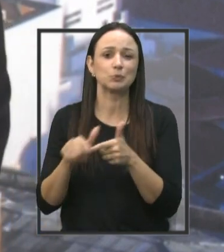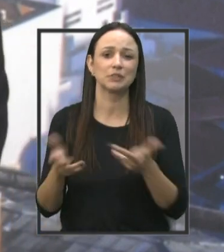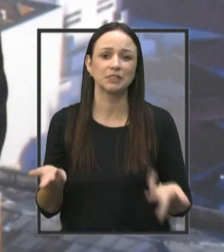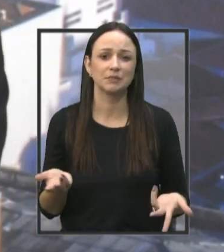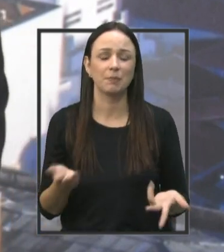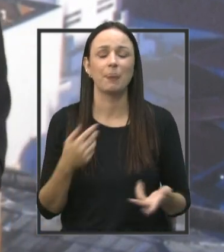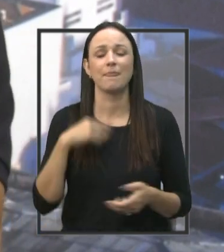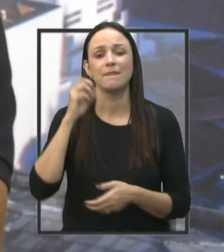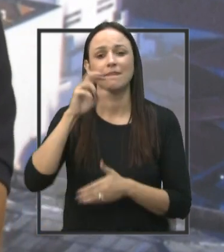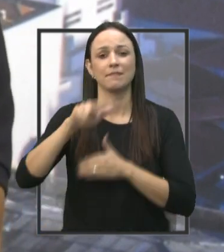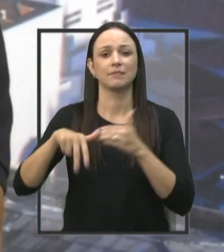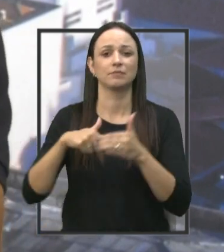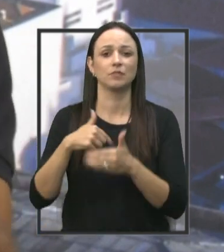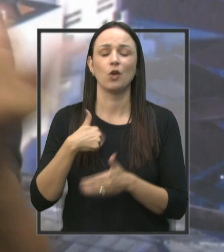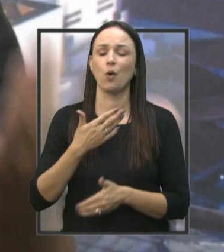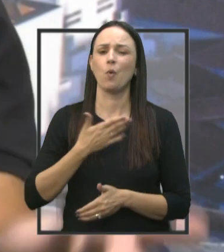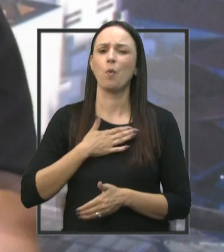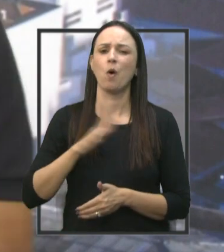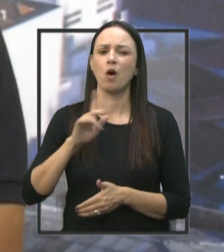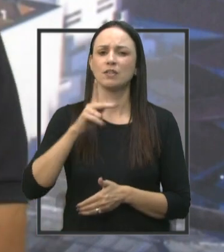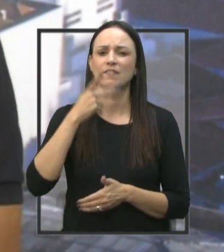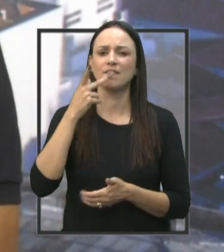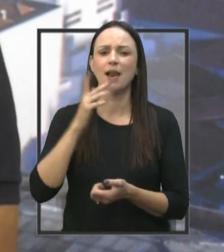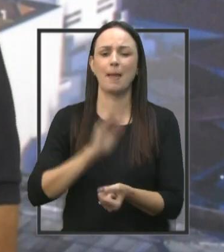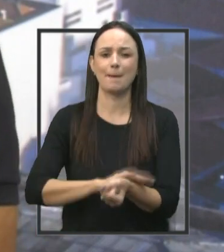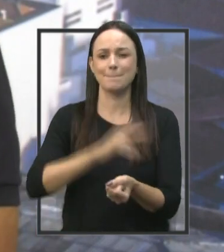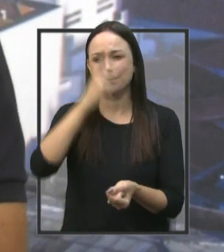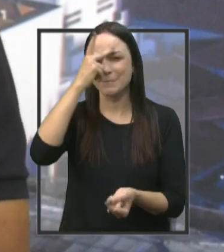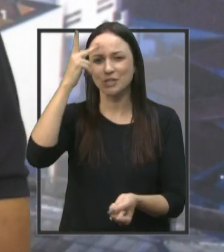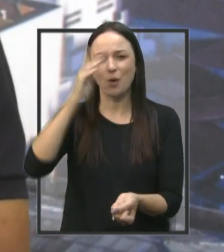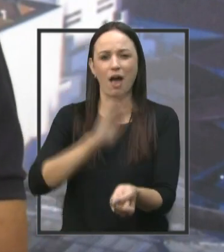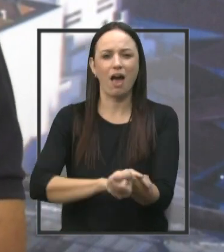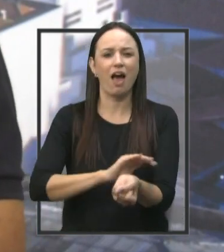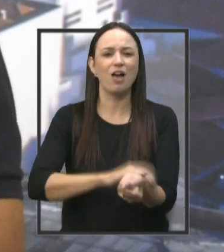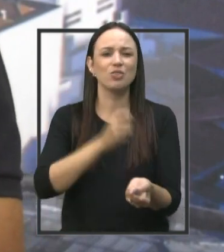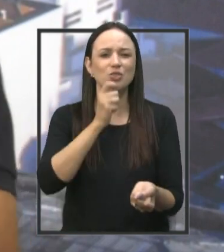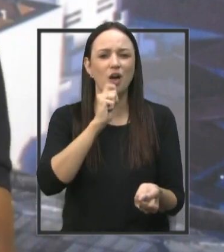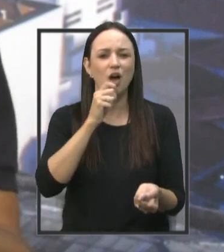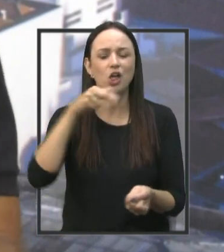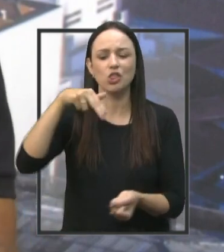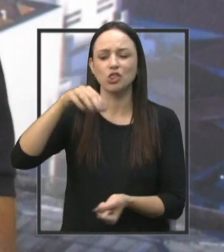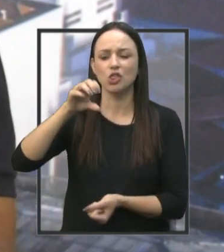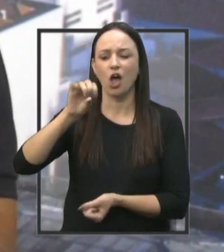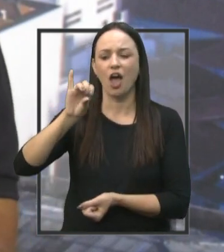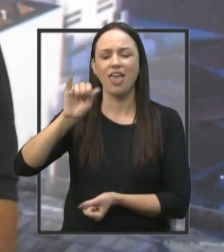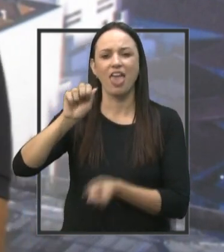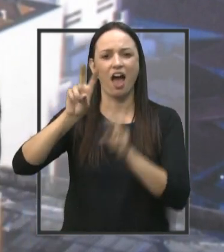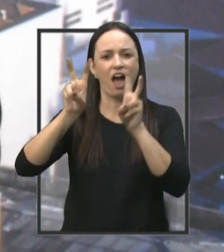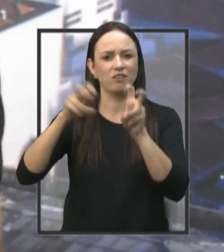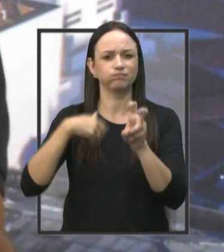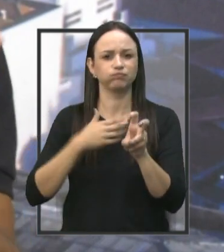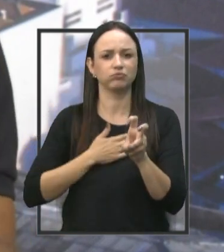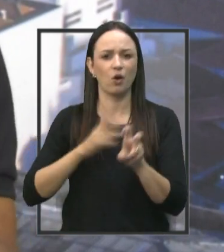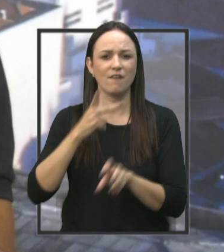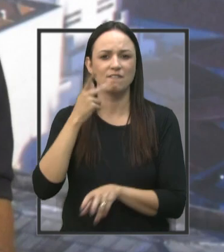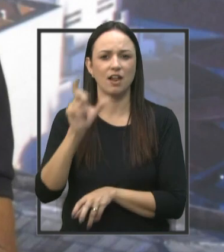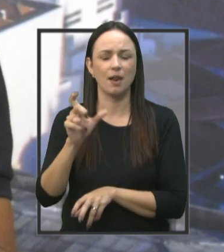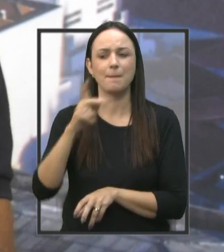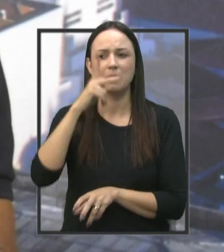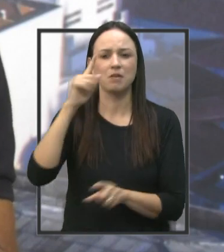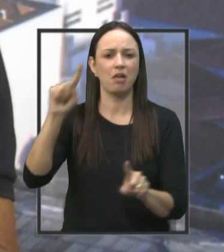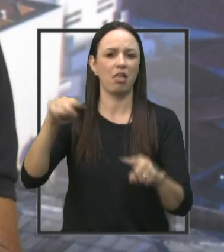uma vez na tribuna ali que eu não gostava que chamasse dependente químico de nóia, né? Eu fui até